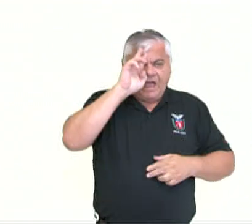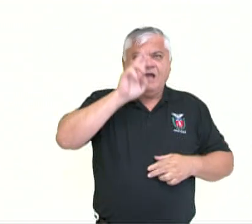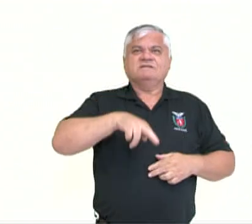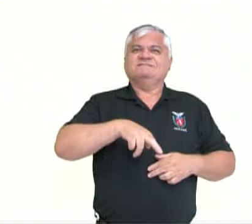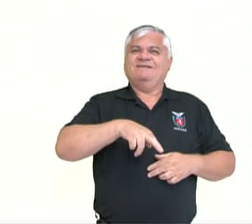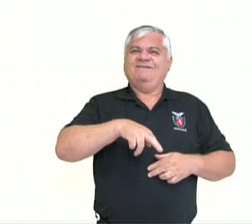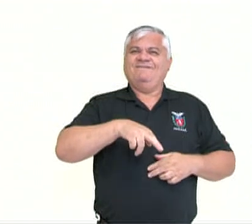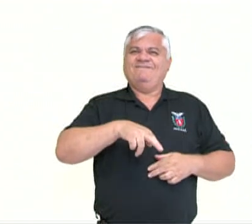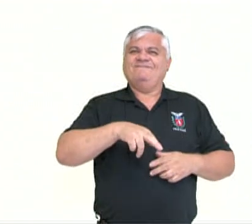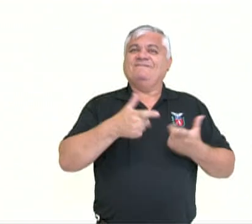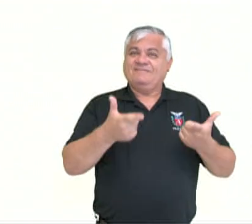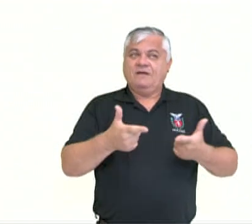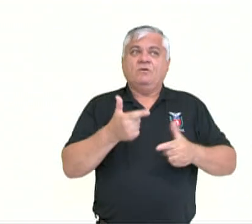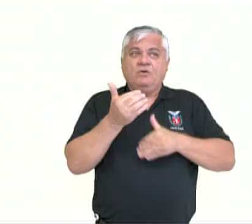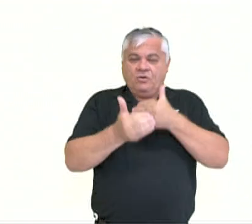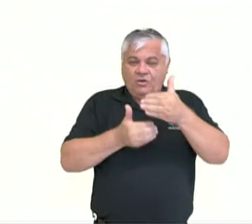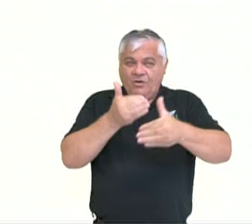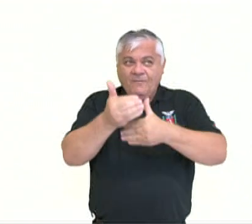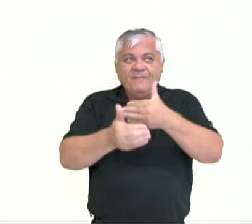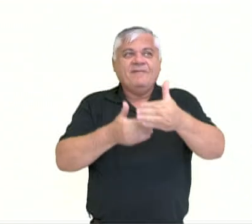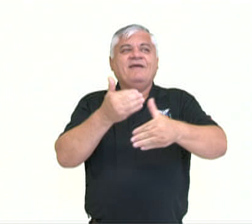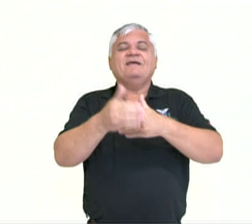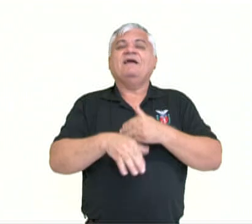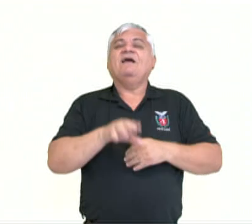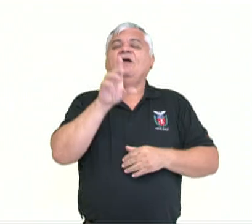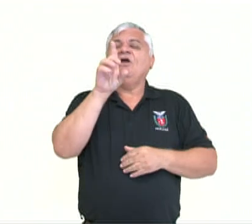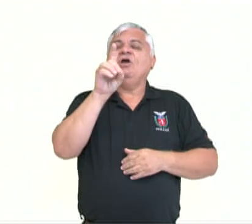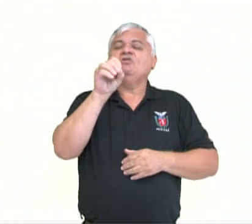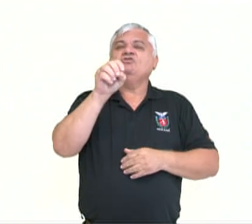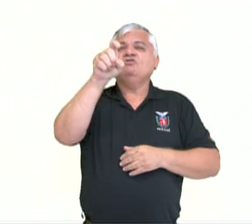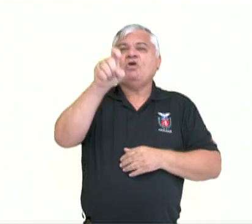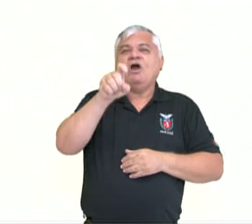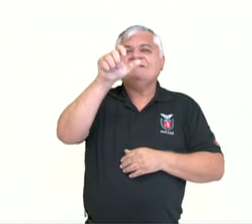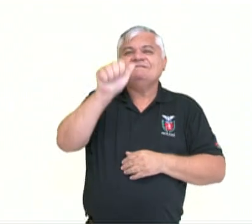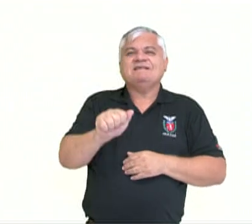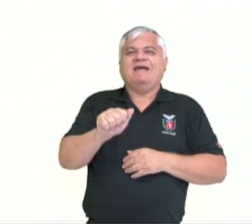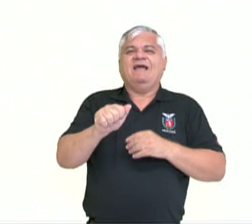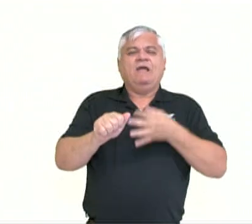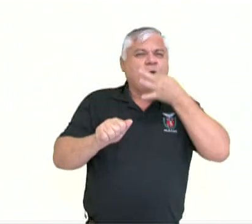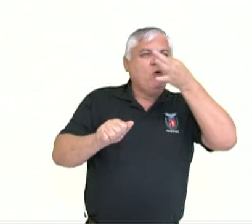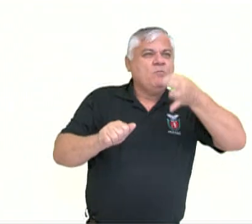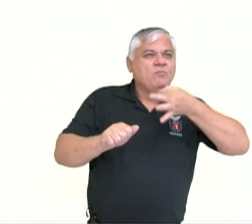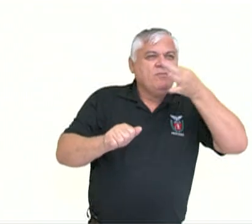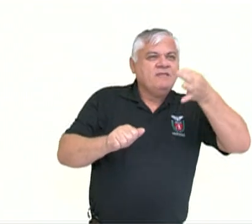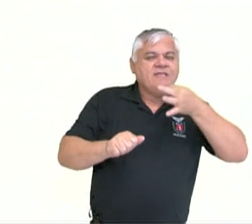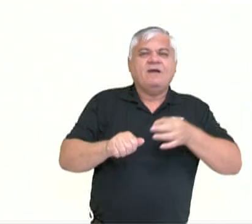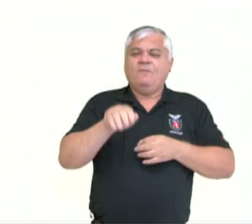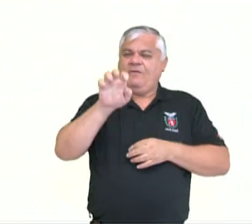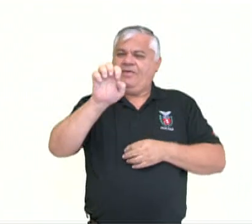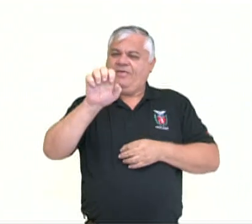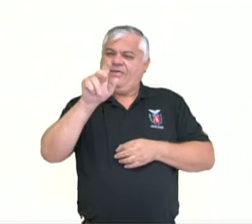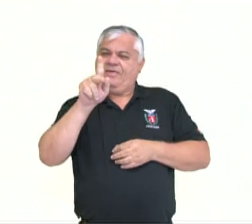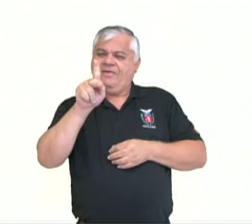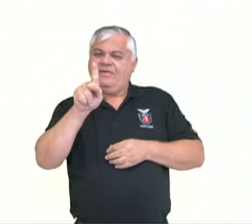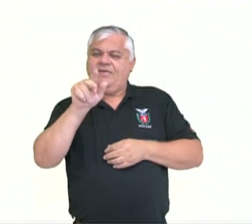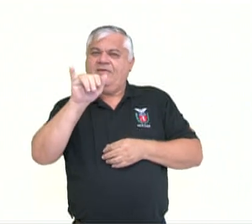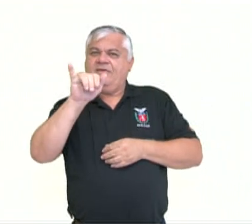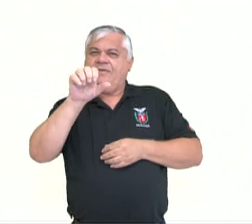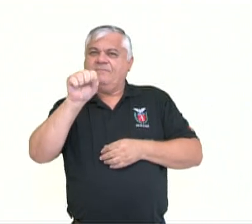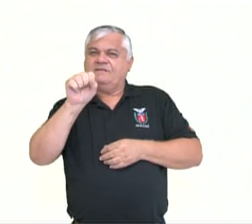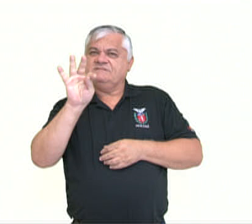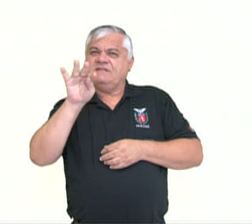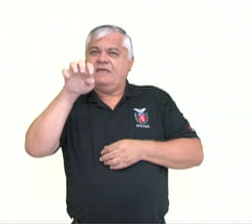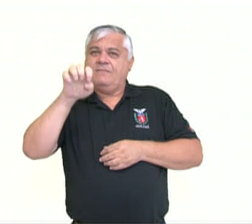Então, partir da doxa para o conhecimento da episteme. A episteme é justamente um conhecimento seguro,